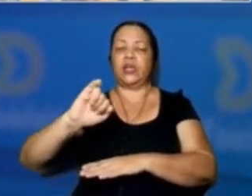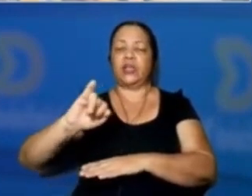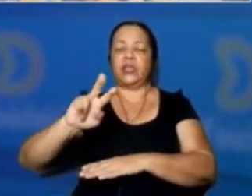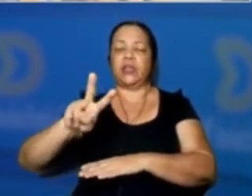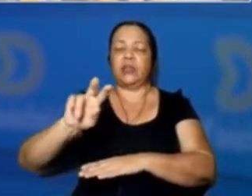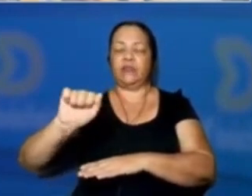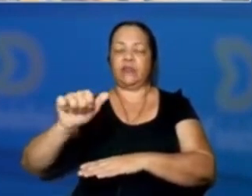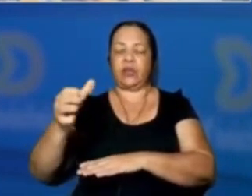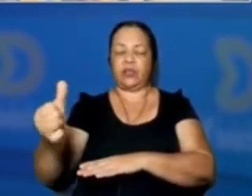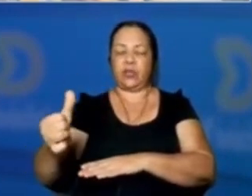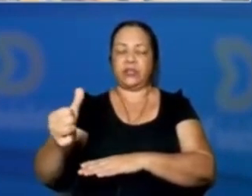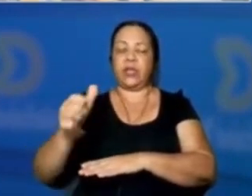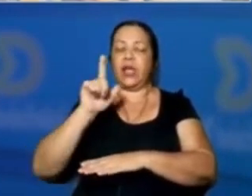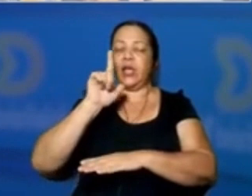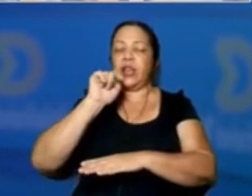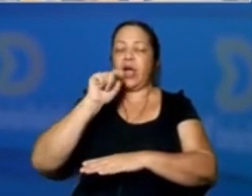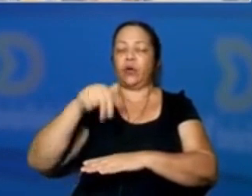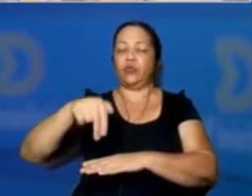Lago Norte, 10.